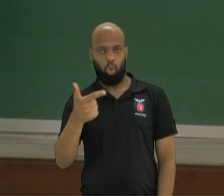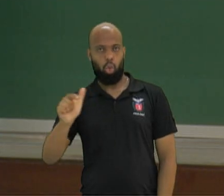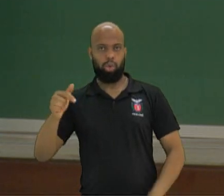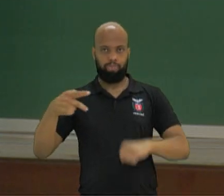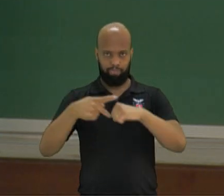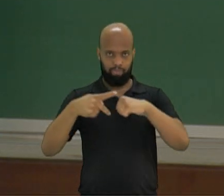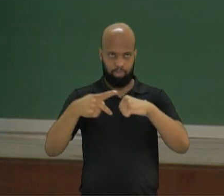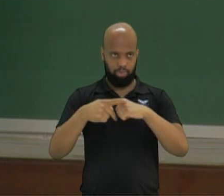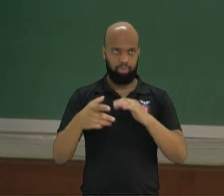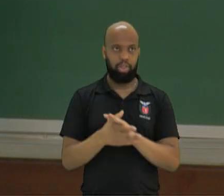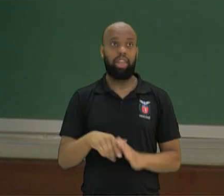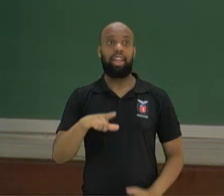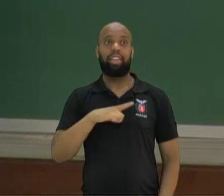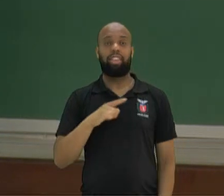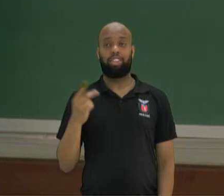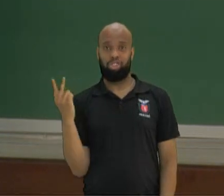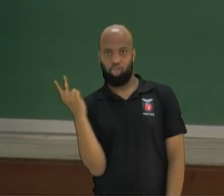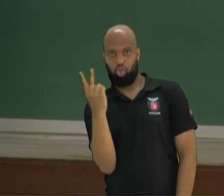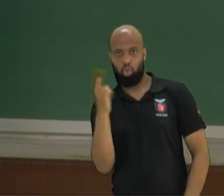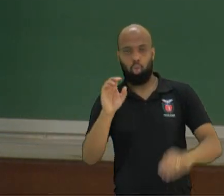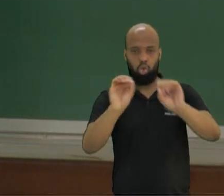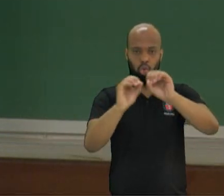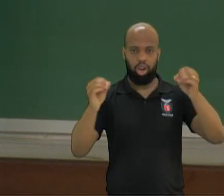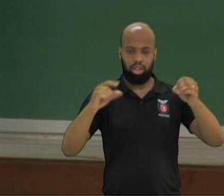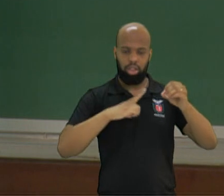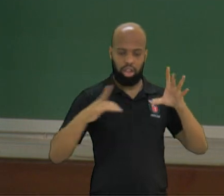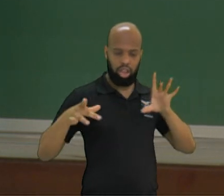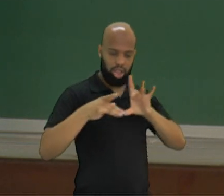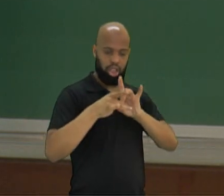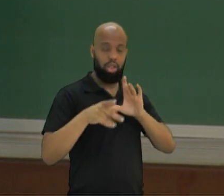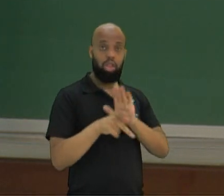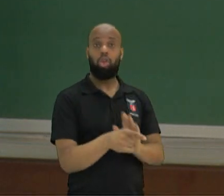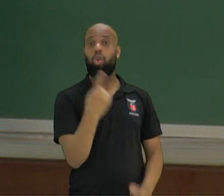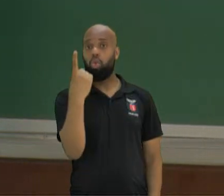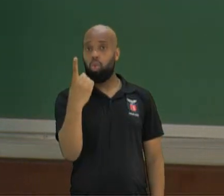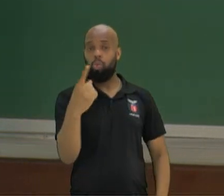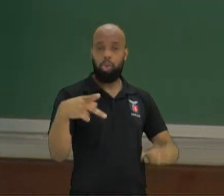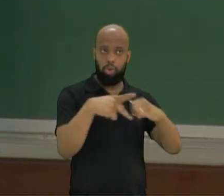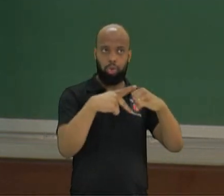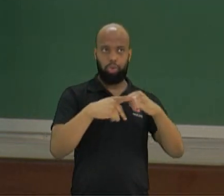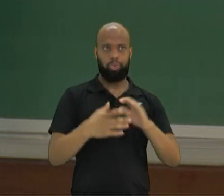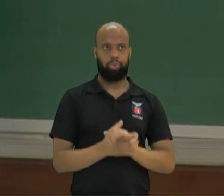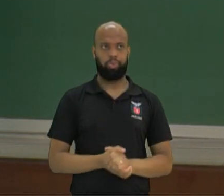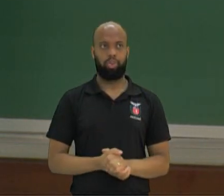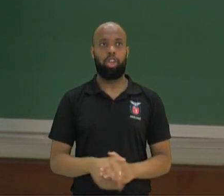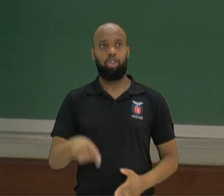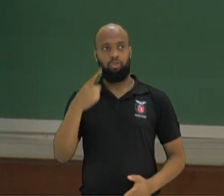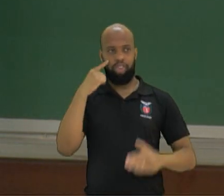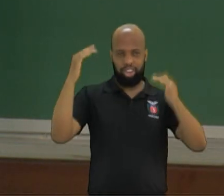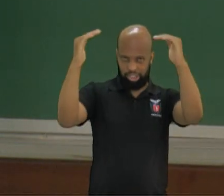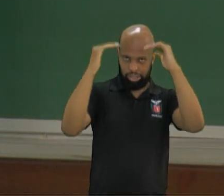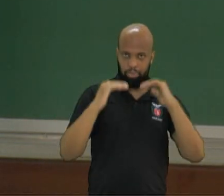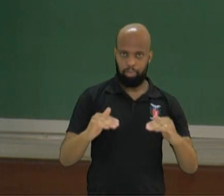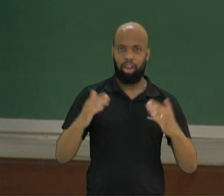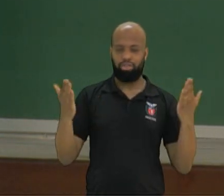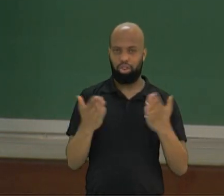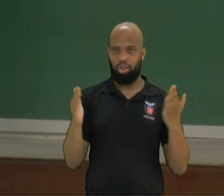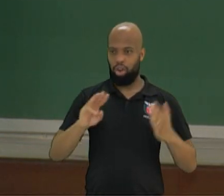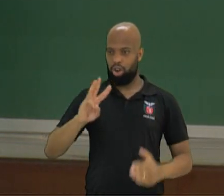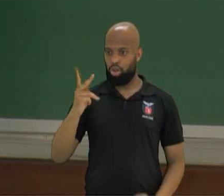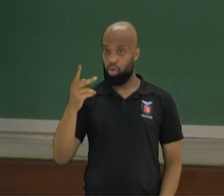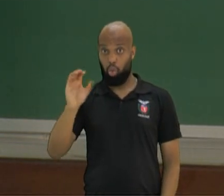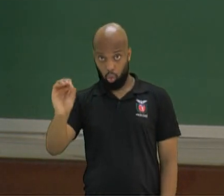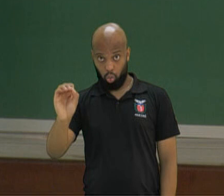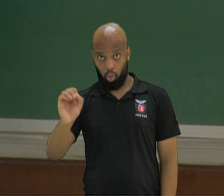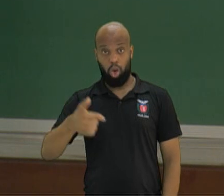serão unidas por um pronome. Veja o outro aqui, olha só. This was not the case for those from the United States,